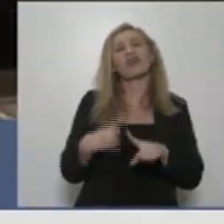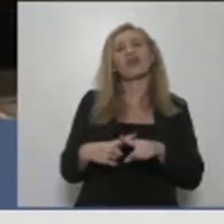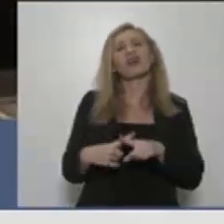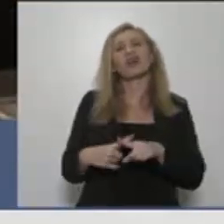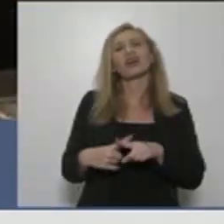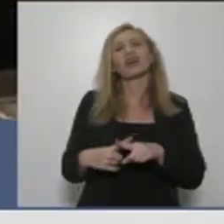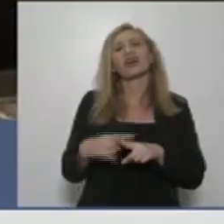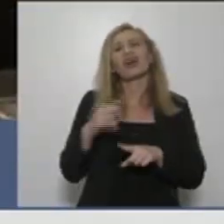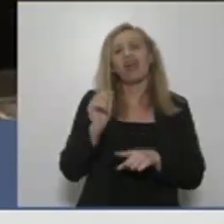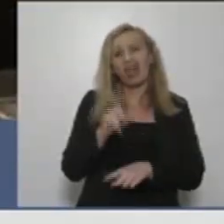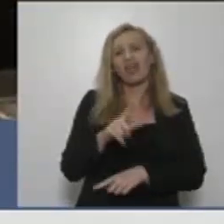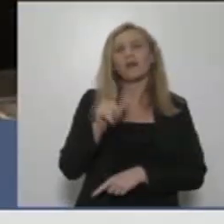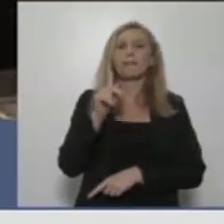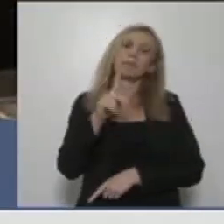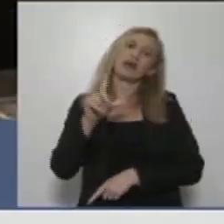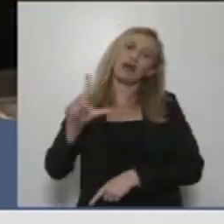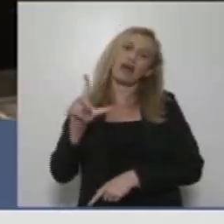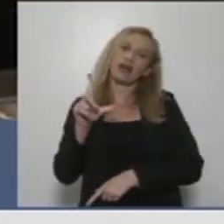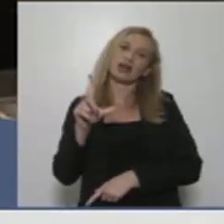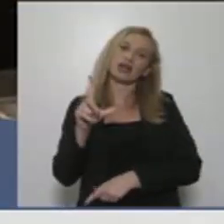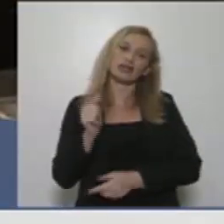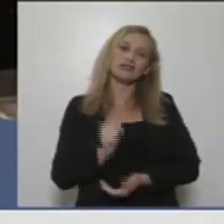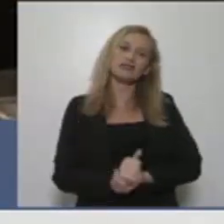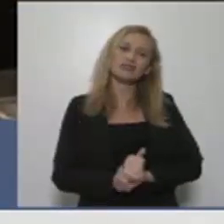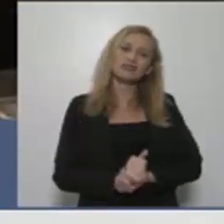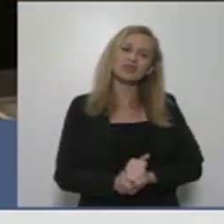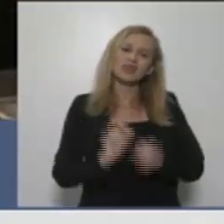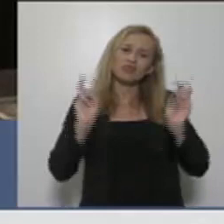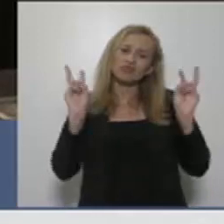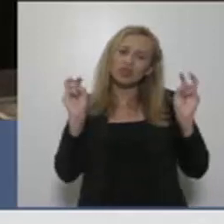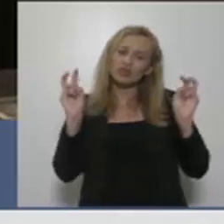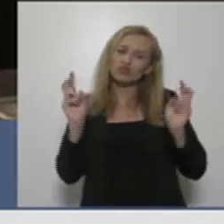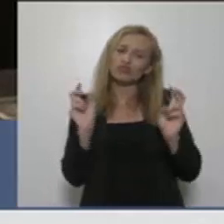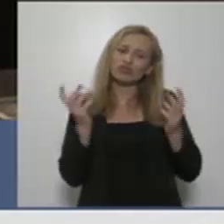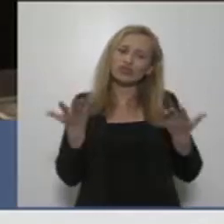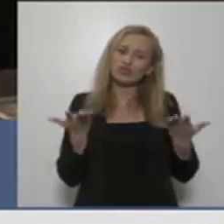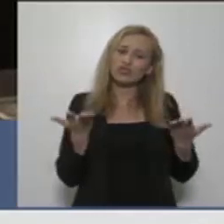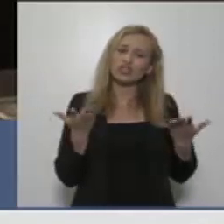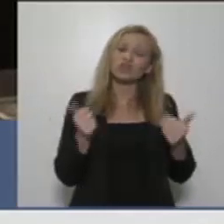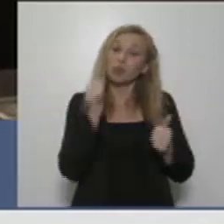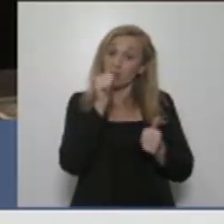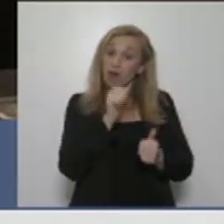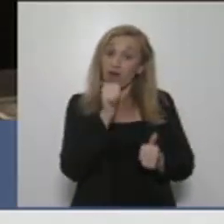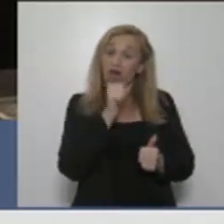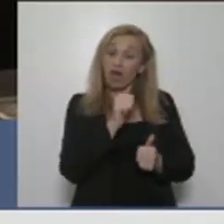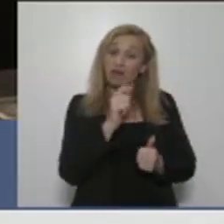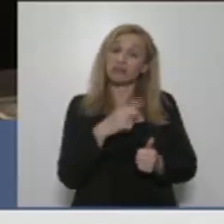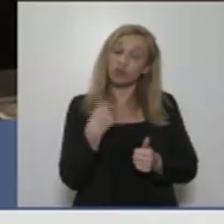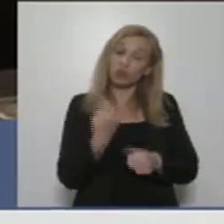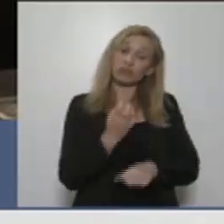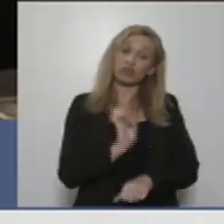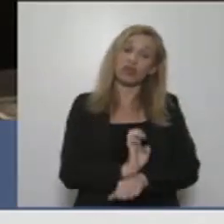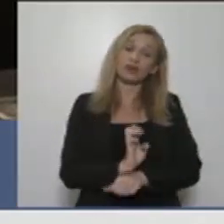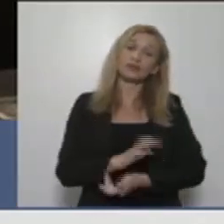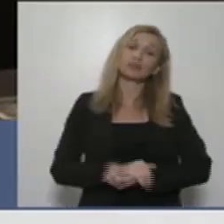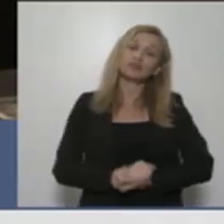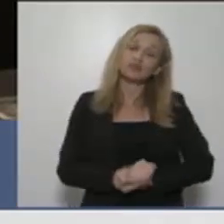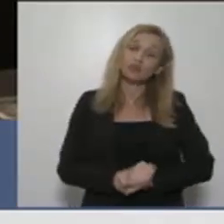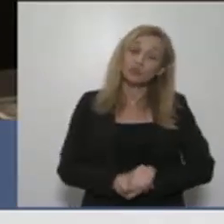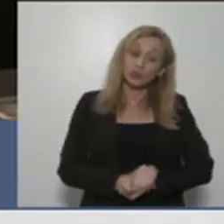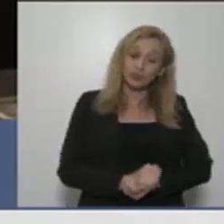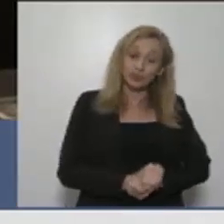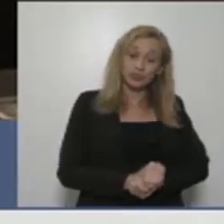porque é um PL que diz respeito a questões das mulheres no nosso Estado,